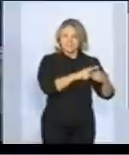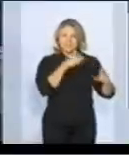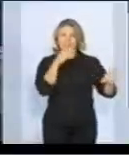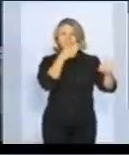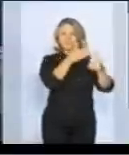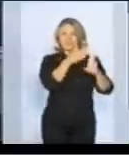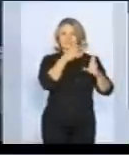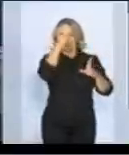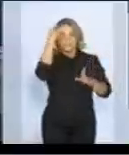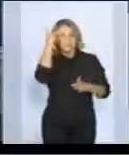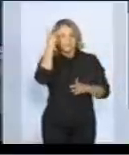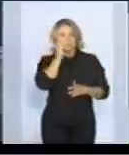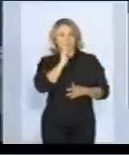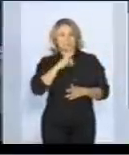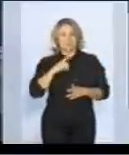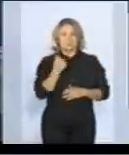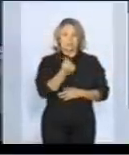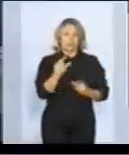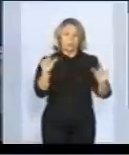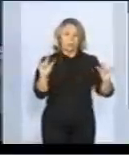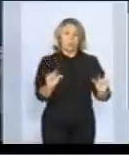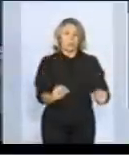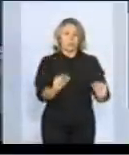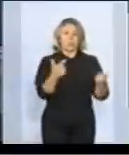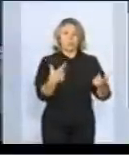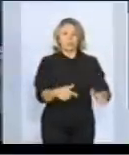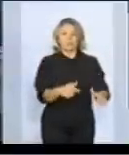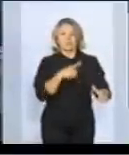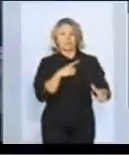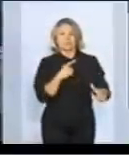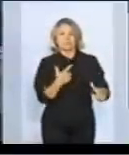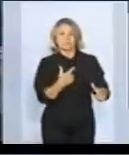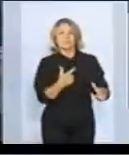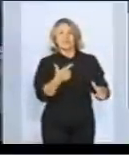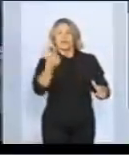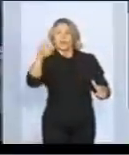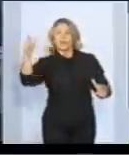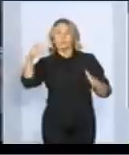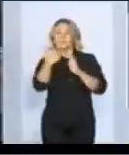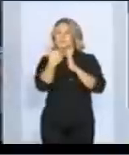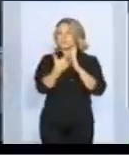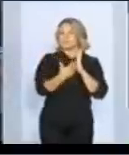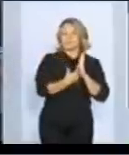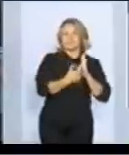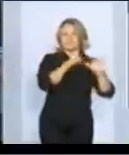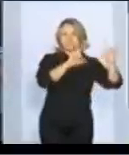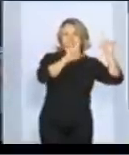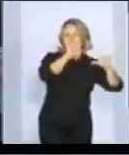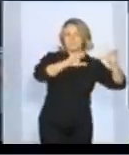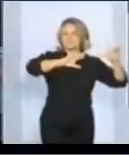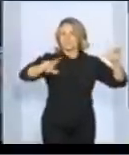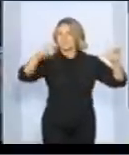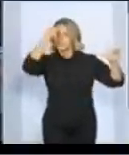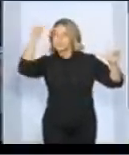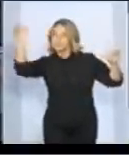fato de que, na medida em que eu tenho menos espaço para colocar outras programações que, eventualmente, o consumidor quer, eu tenho menos